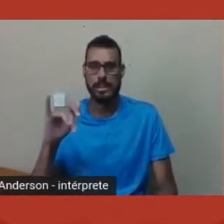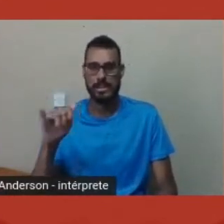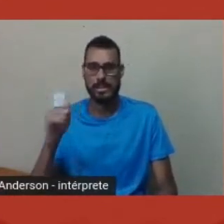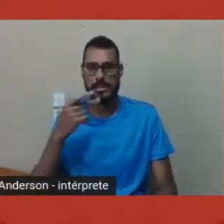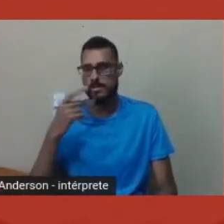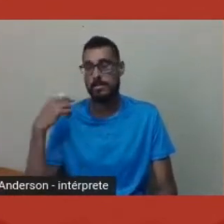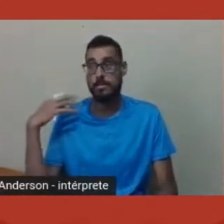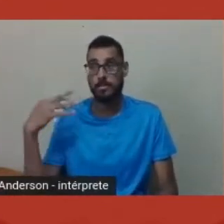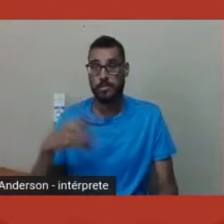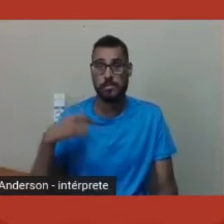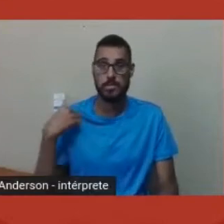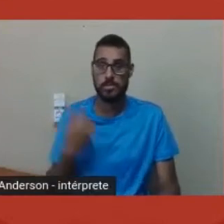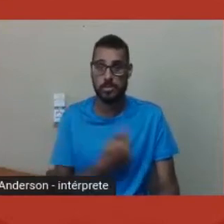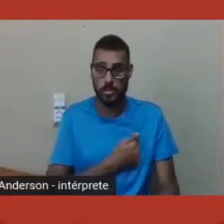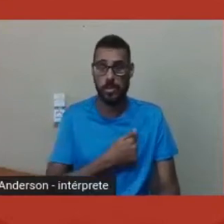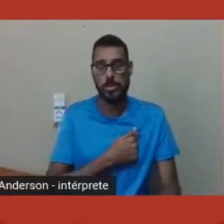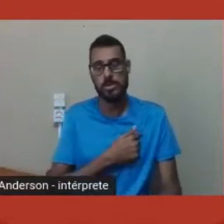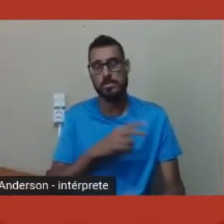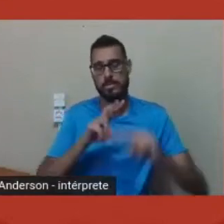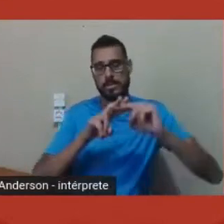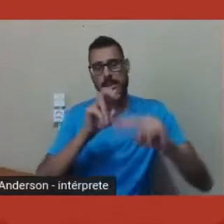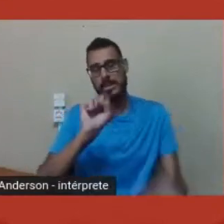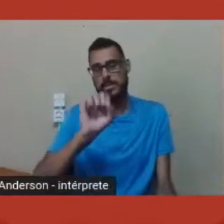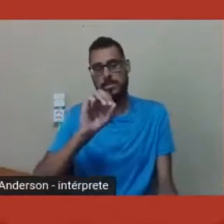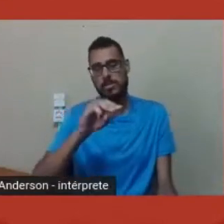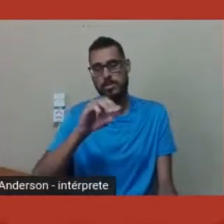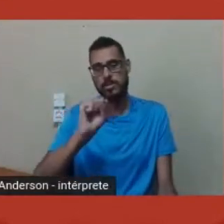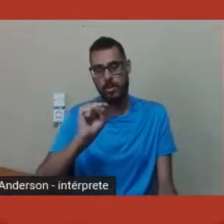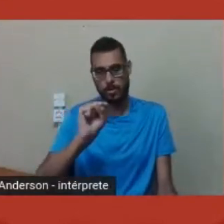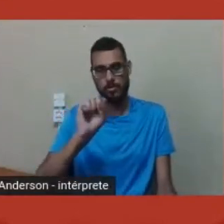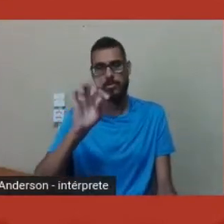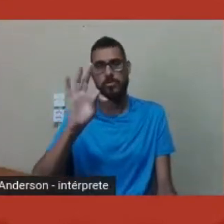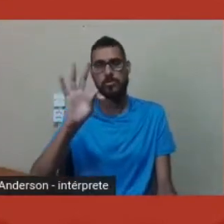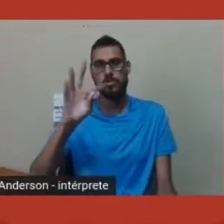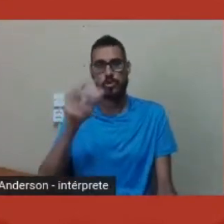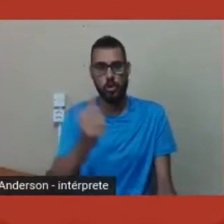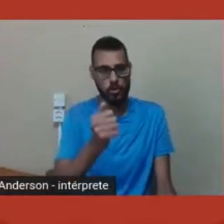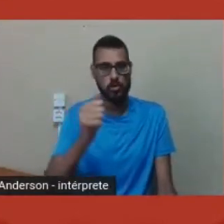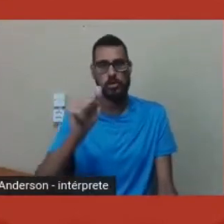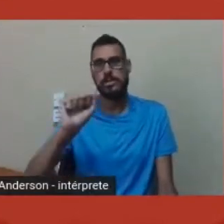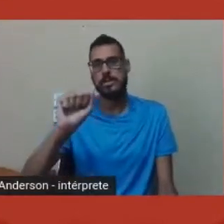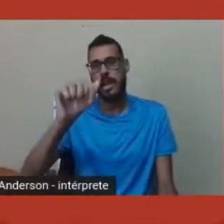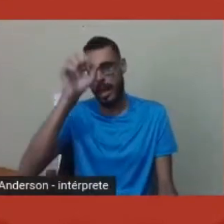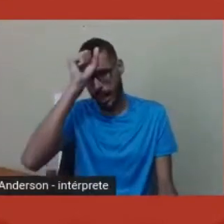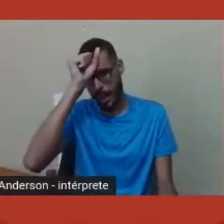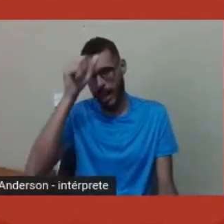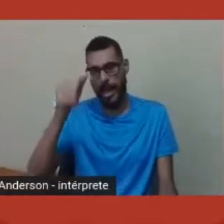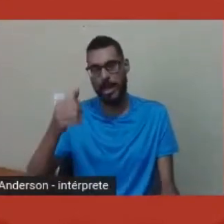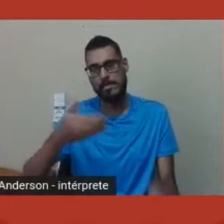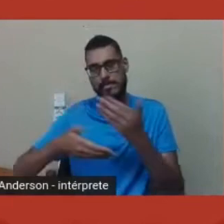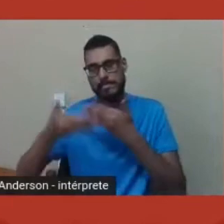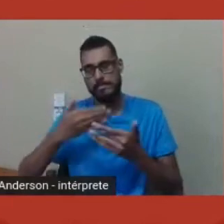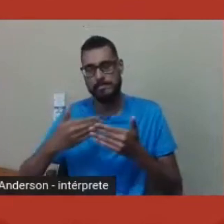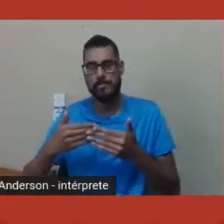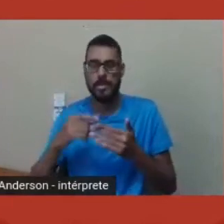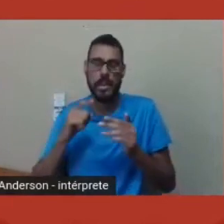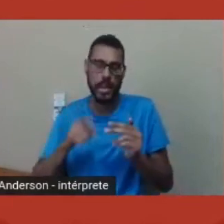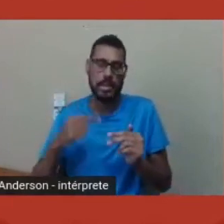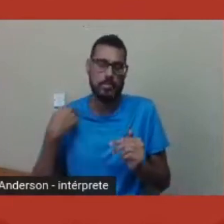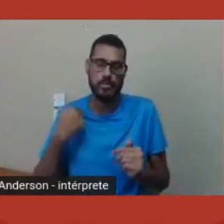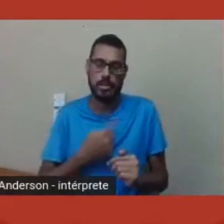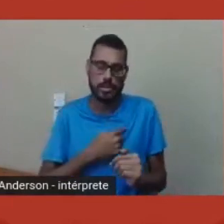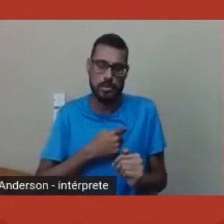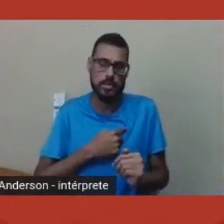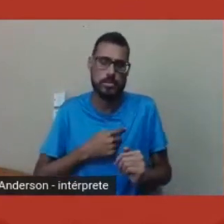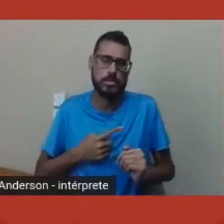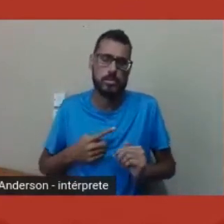uma hashtag, somos todos aprendizes. Eu acho que isso aqui é a maior prova, né? Nós sempre temos muito o que aprender, nos aperfeiçoar. E eu gostei